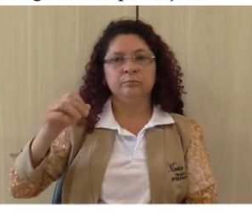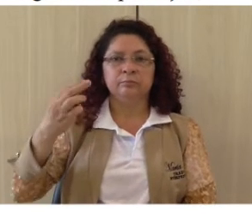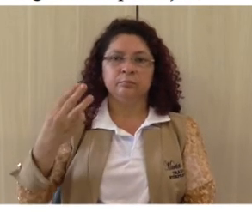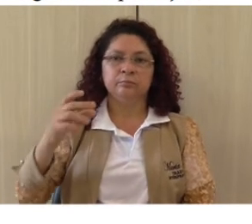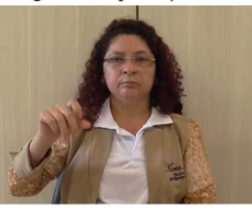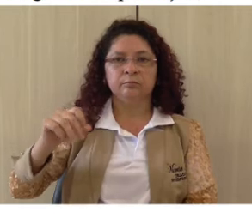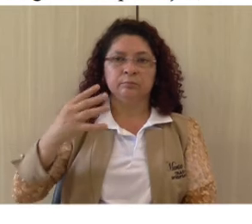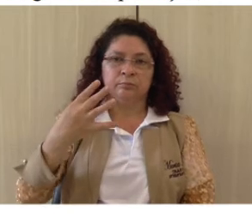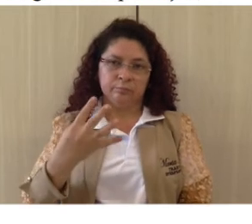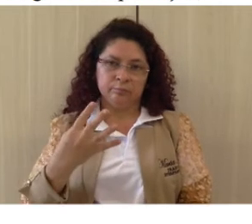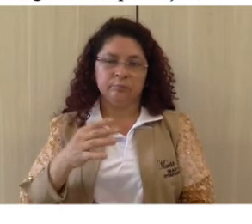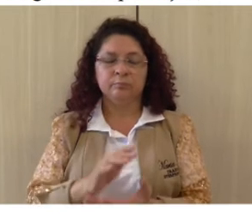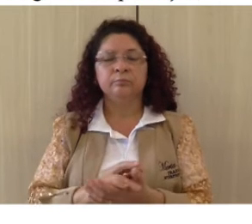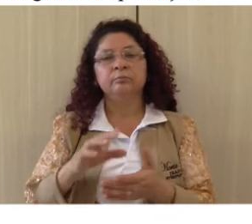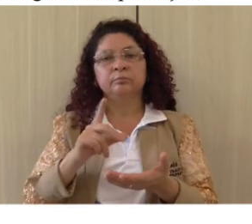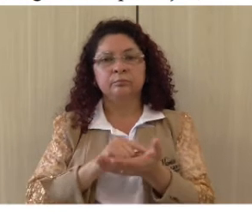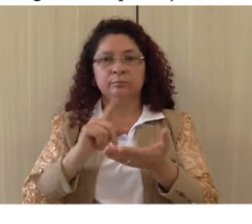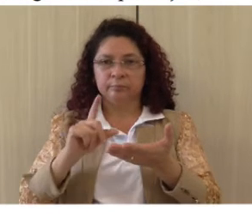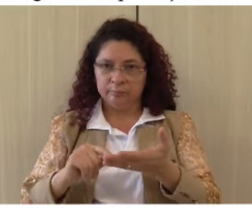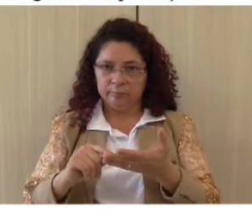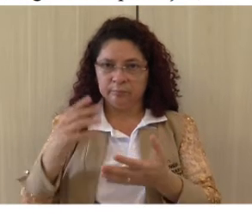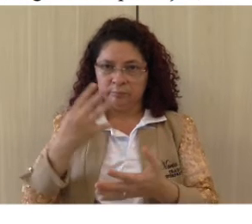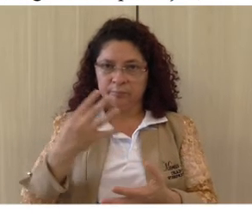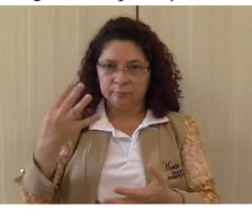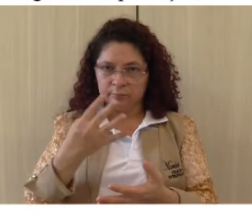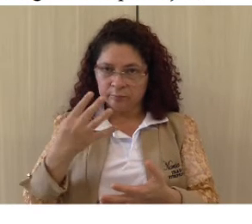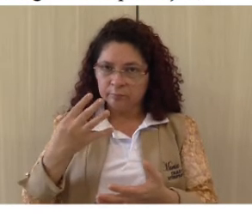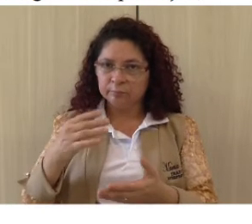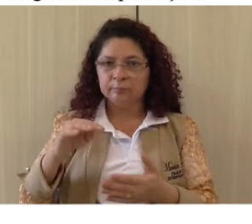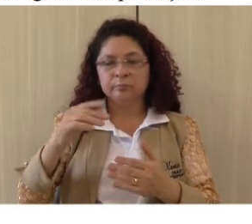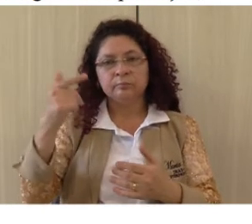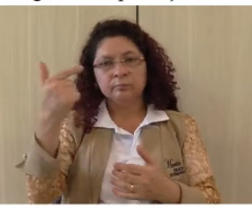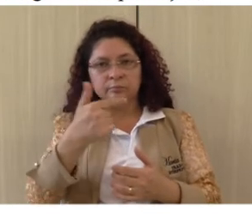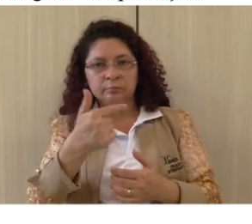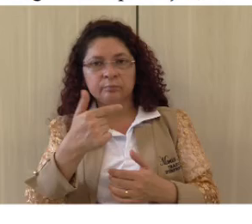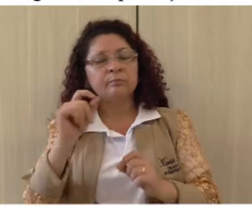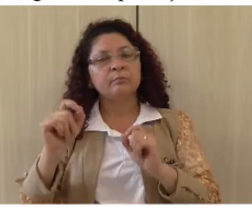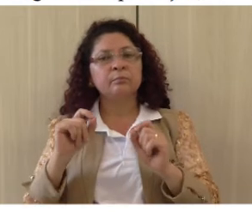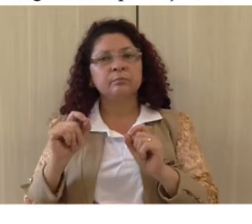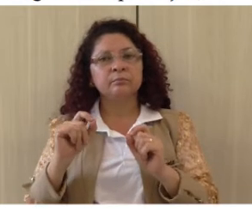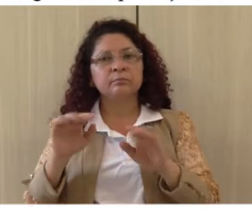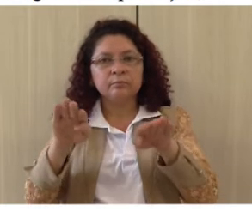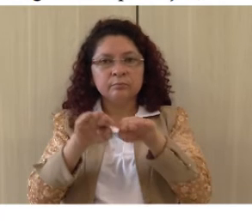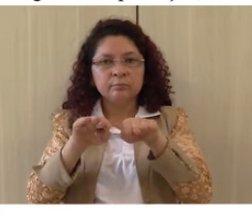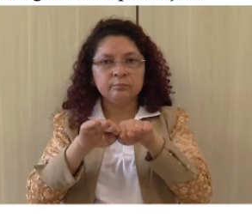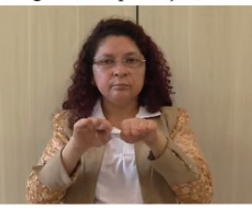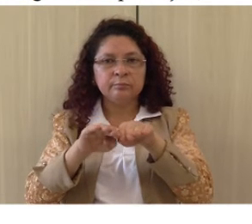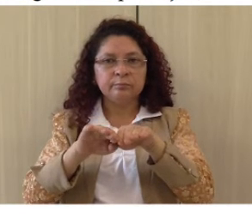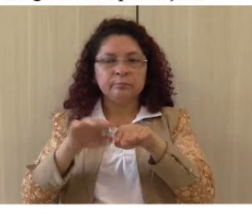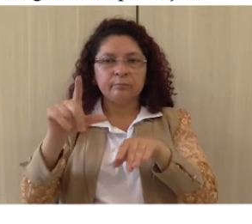9.394/96, artigo 44, parágrafo 2º, que no caso de empate no